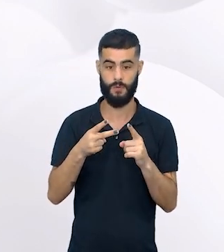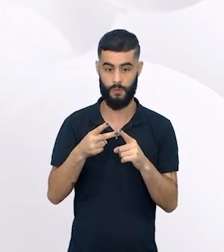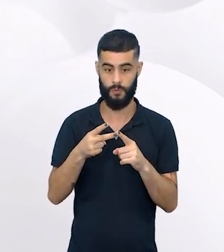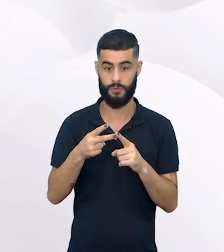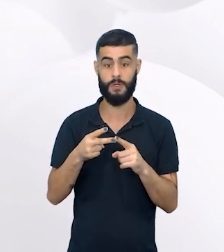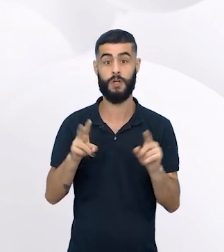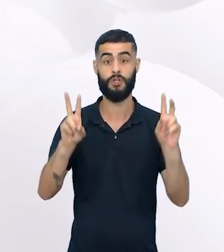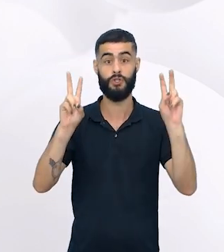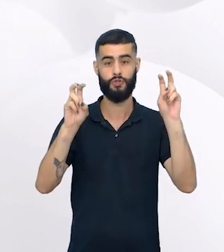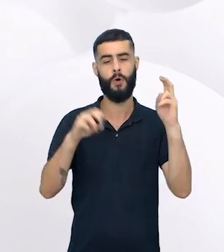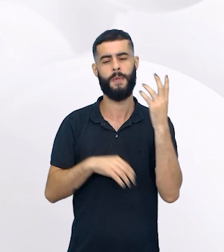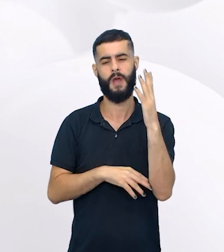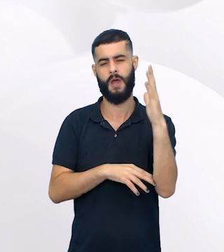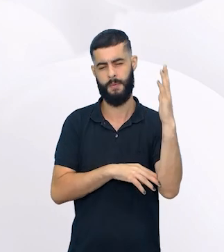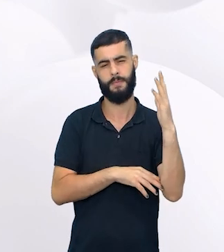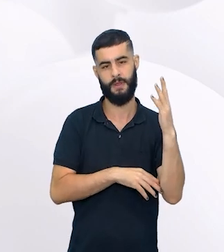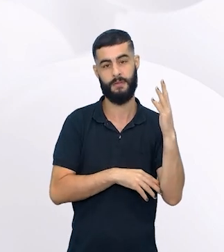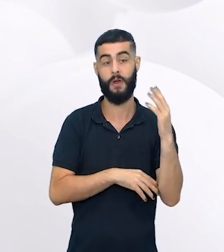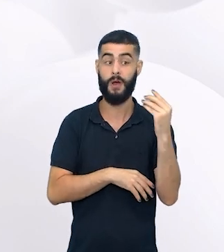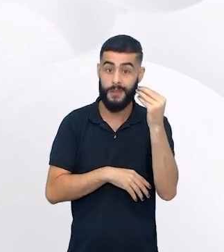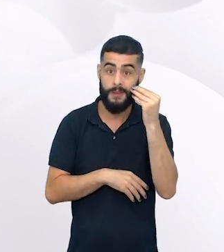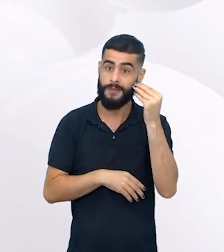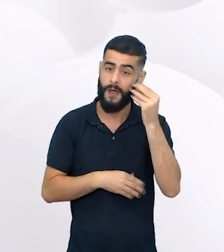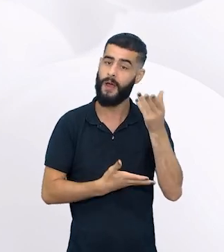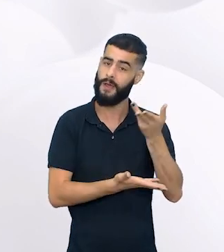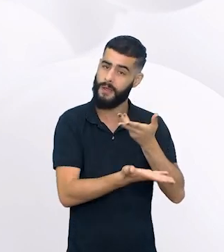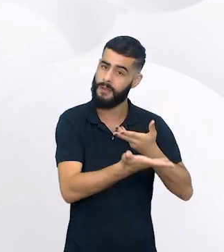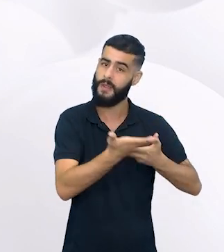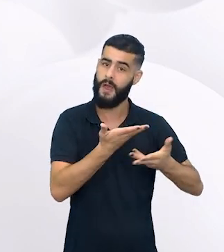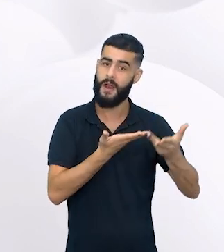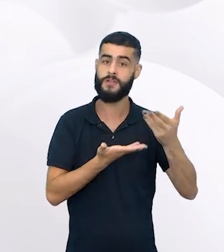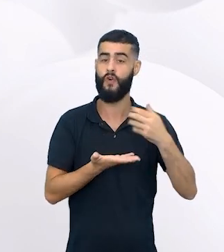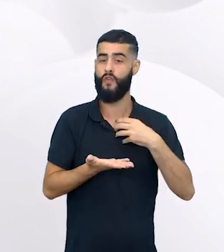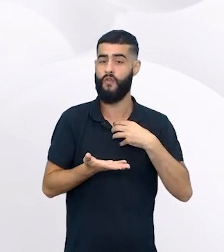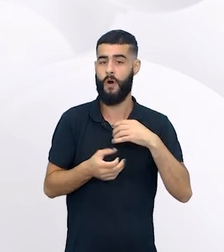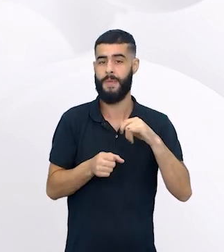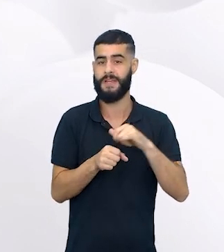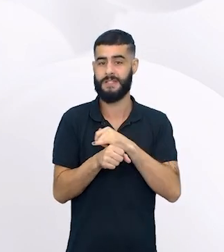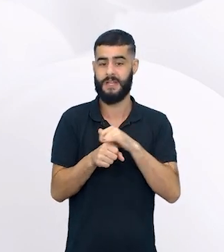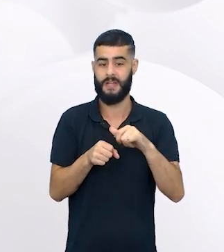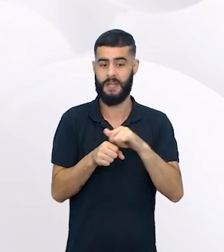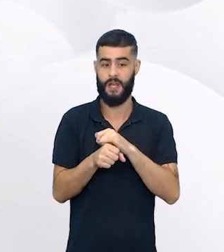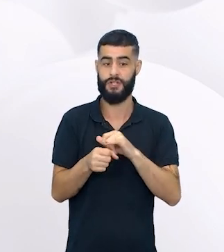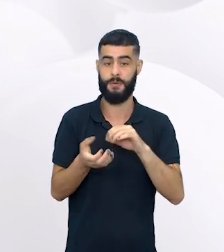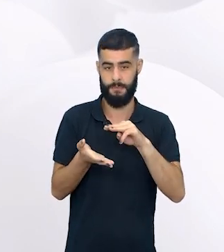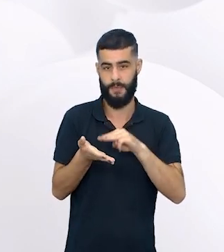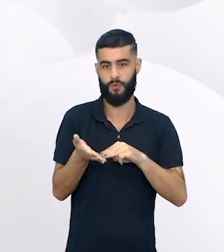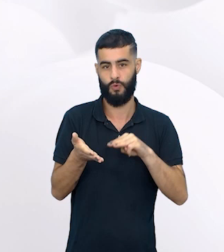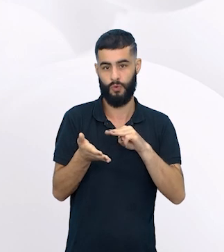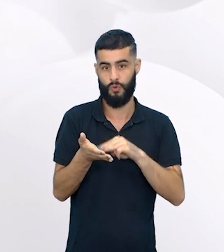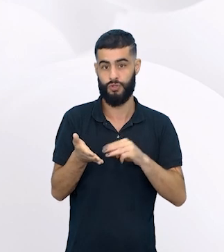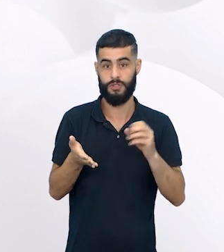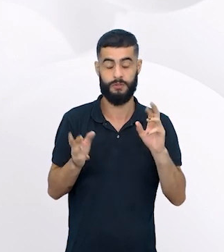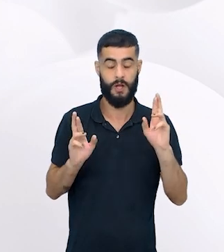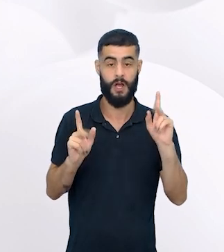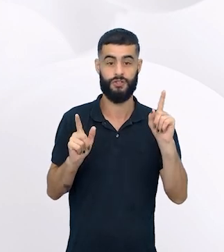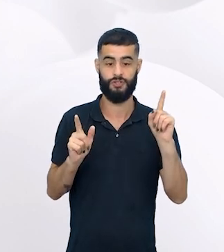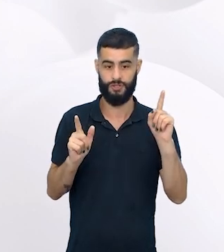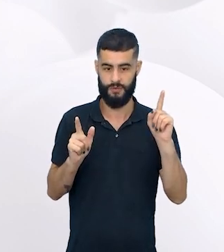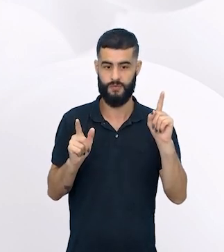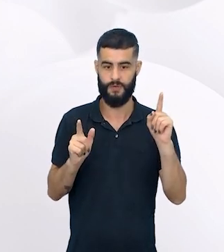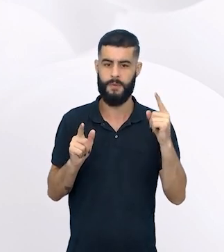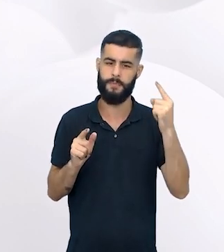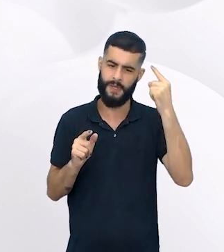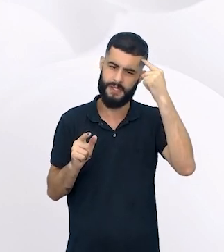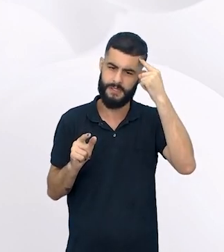meio das metodologias ativas, considerando uma atuação crítica e ética. Então, hoje nós vamos ter uma interação aqui que